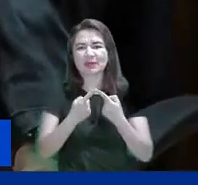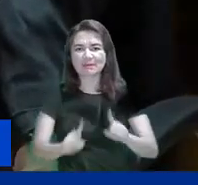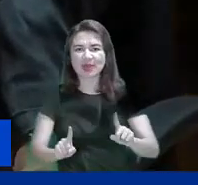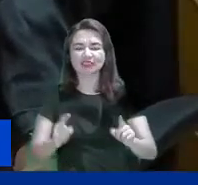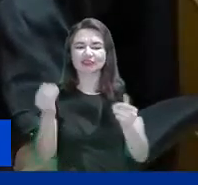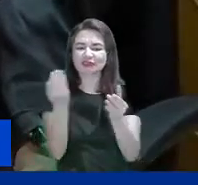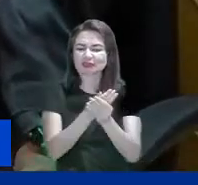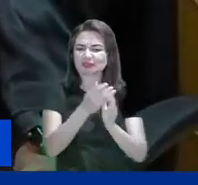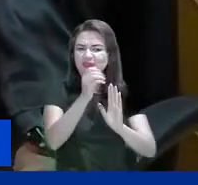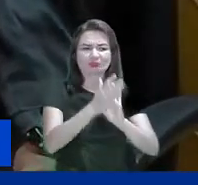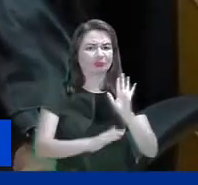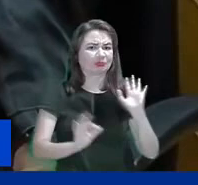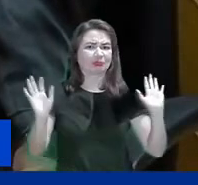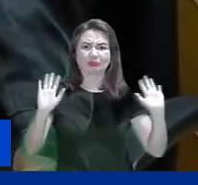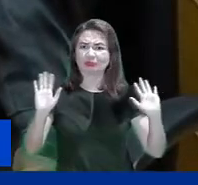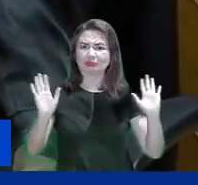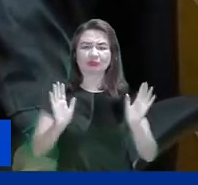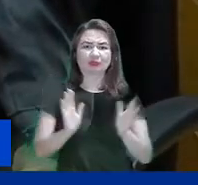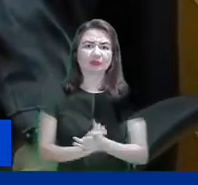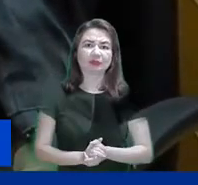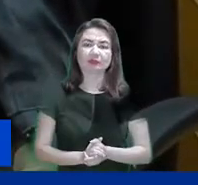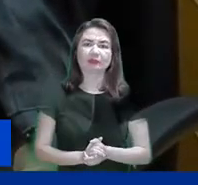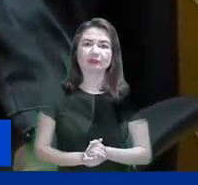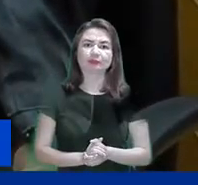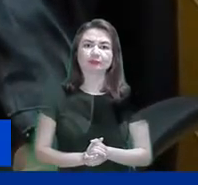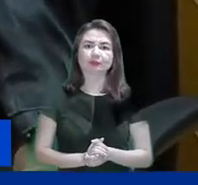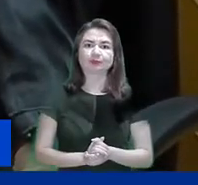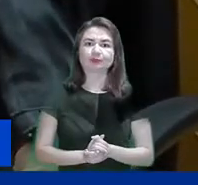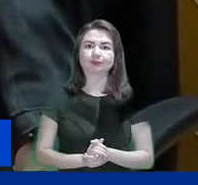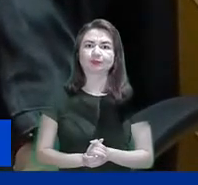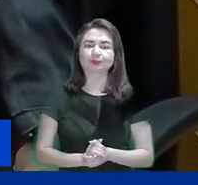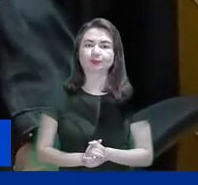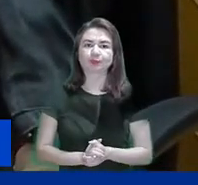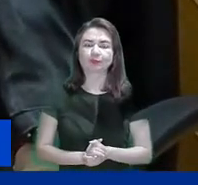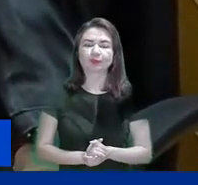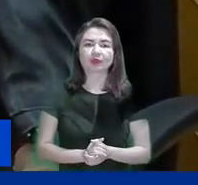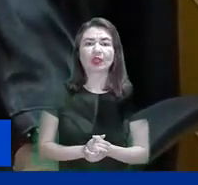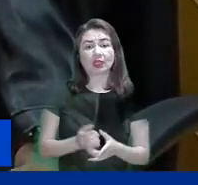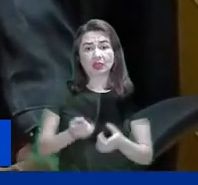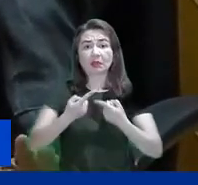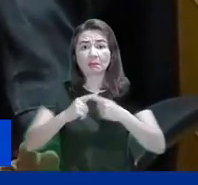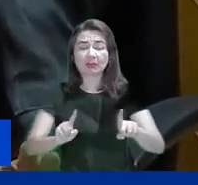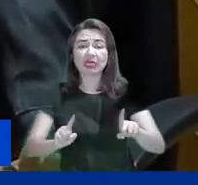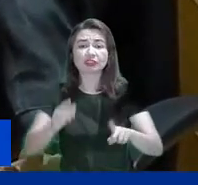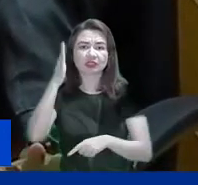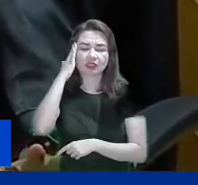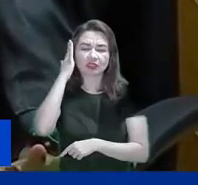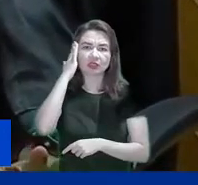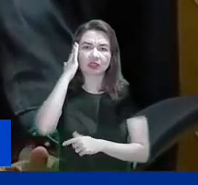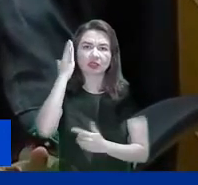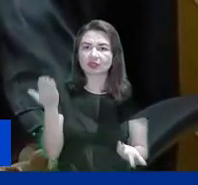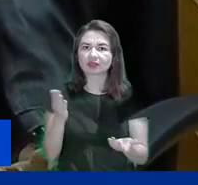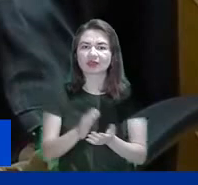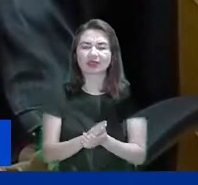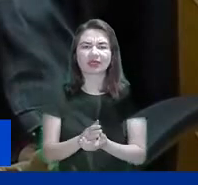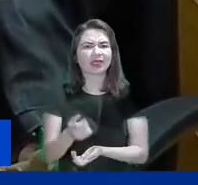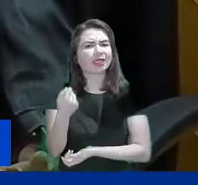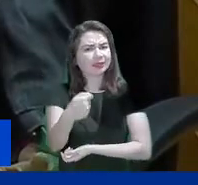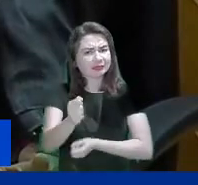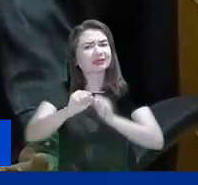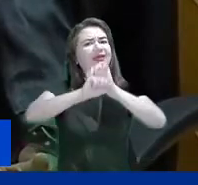embargos, sem efeitos infringentes, mas reconhecendo que faltou ser mais claro,